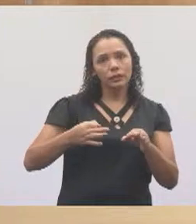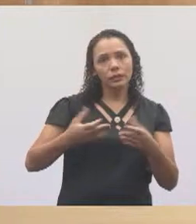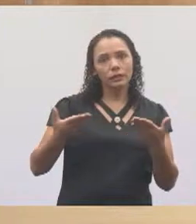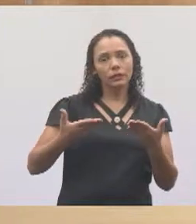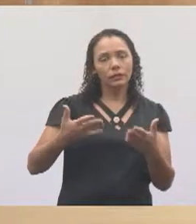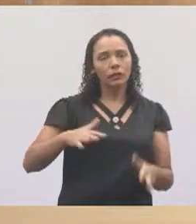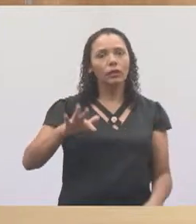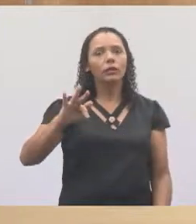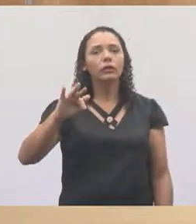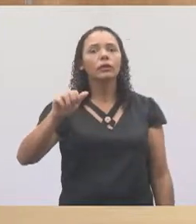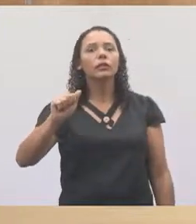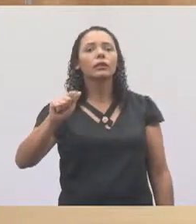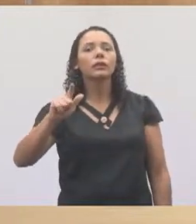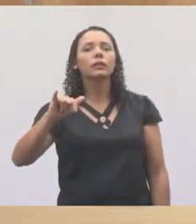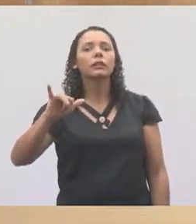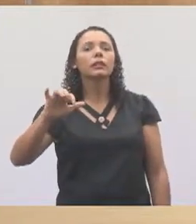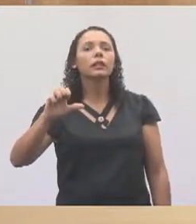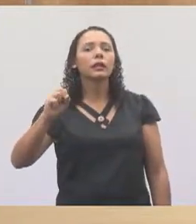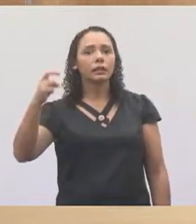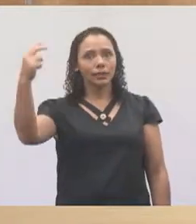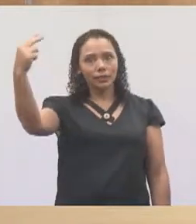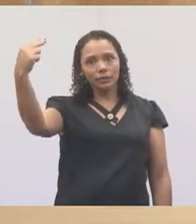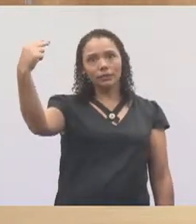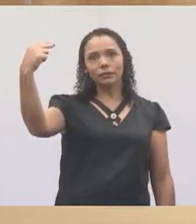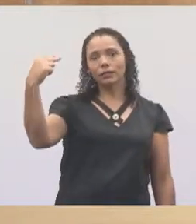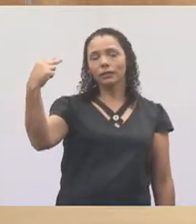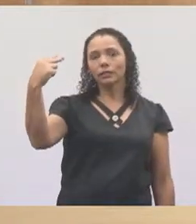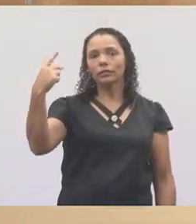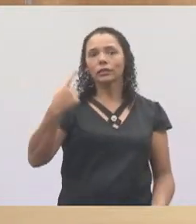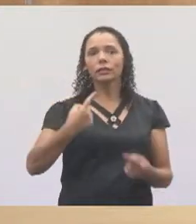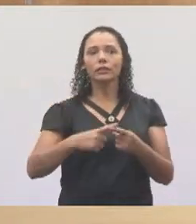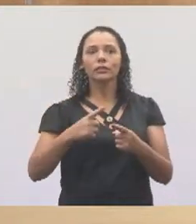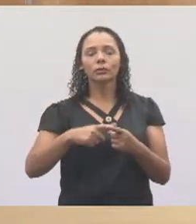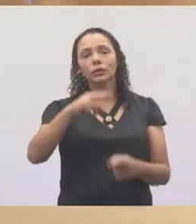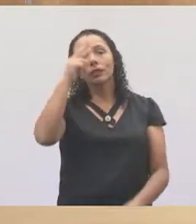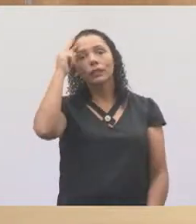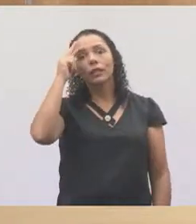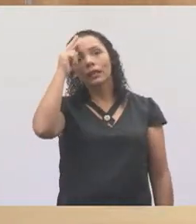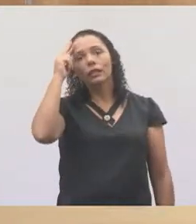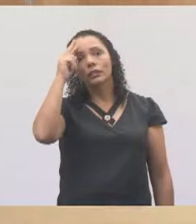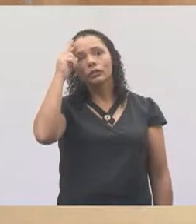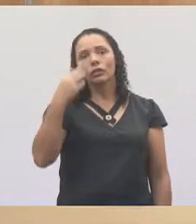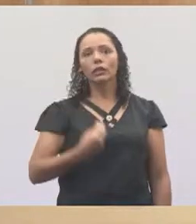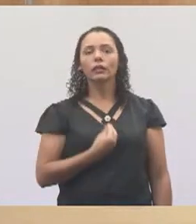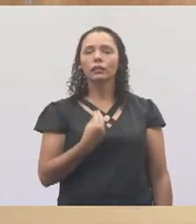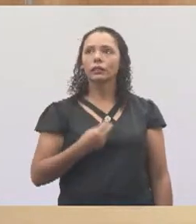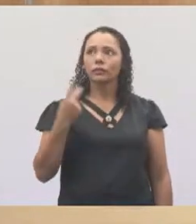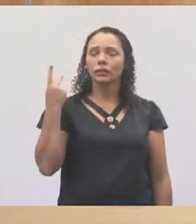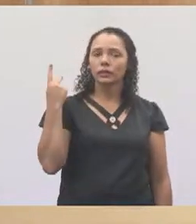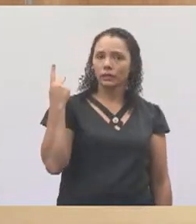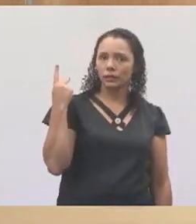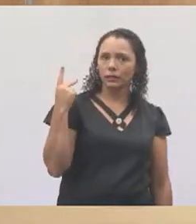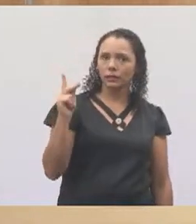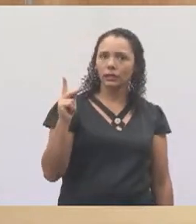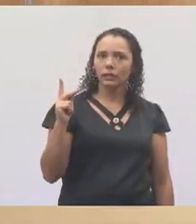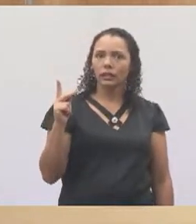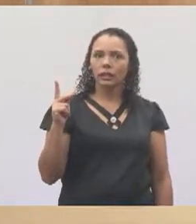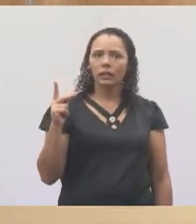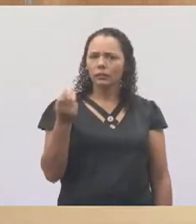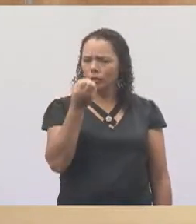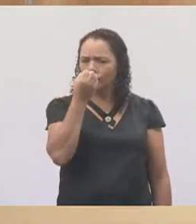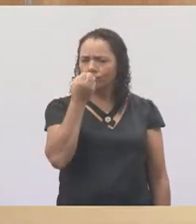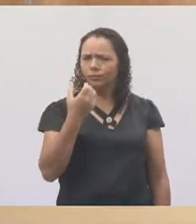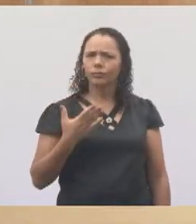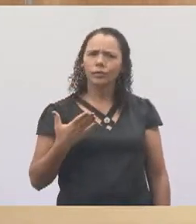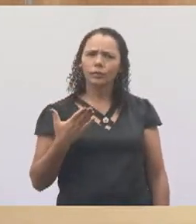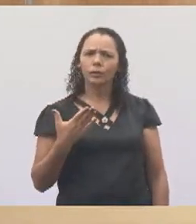lá, né? Olhando aqui para a gente, porque as histórias dele aqui na cidade são muito